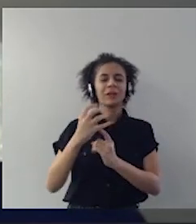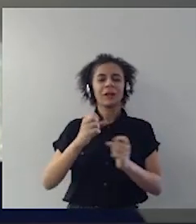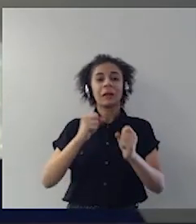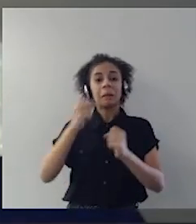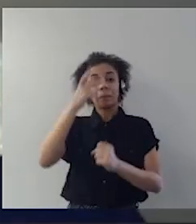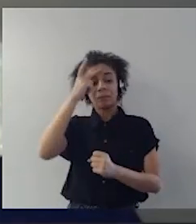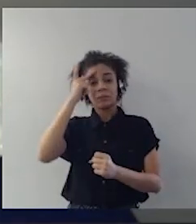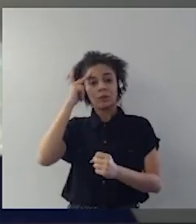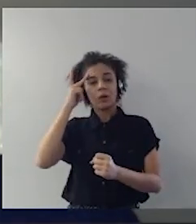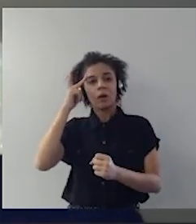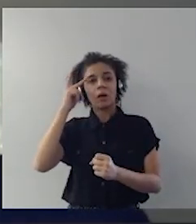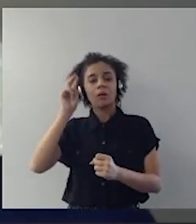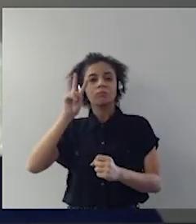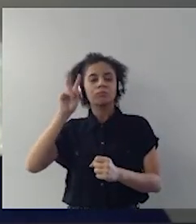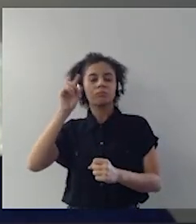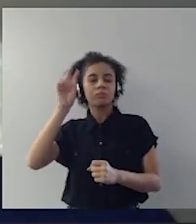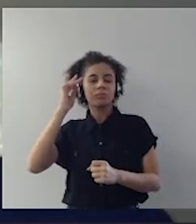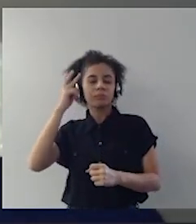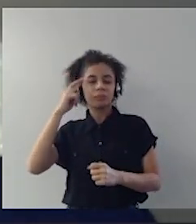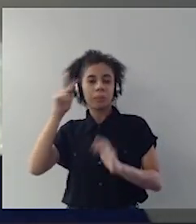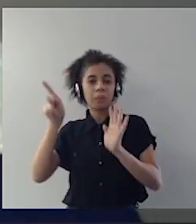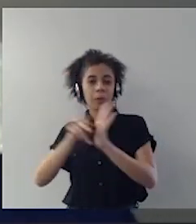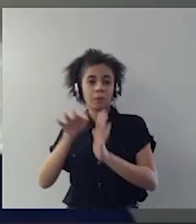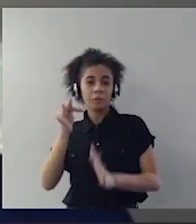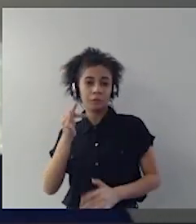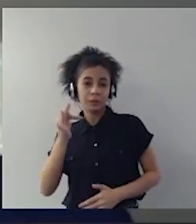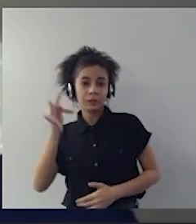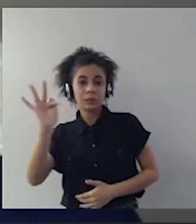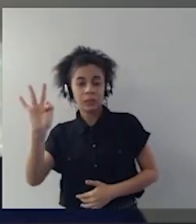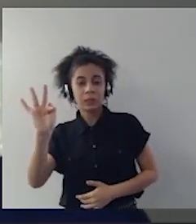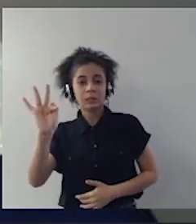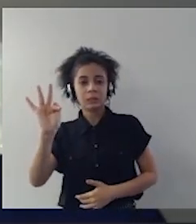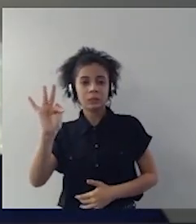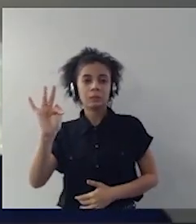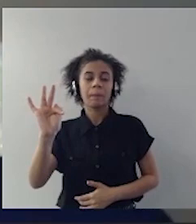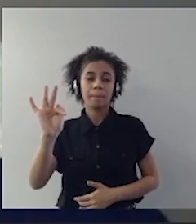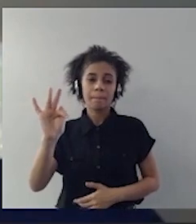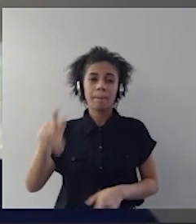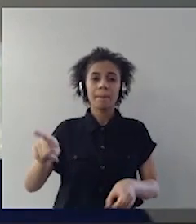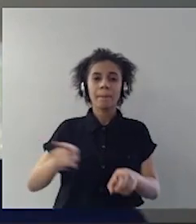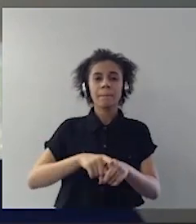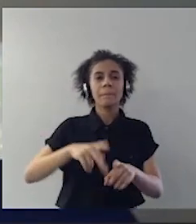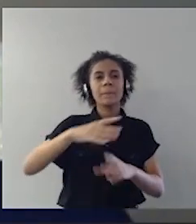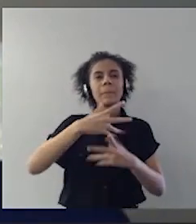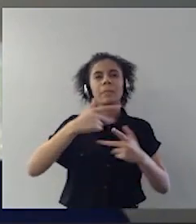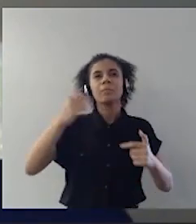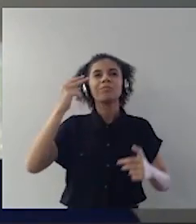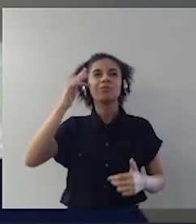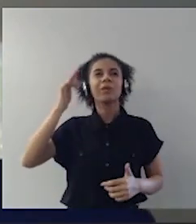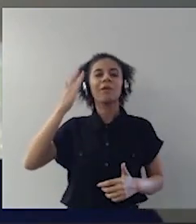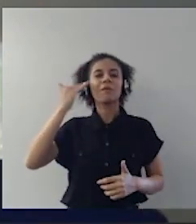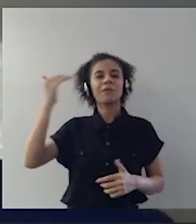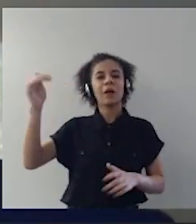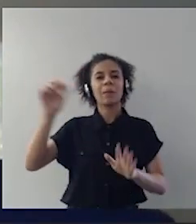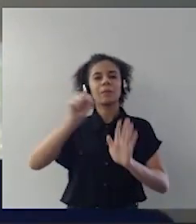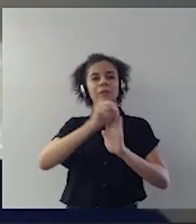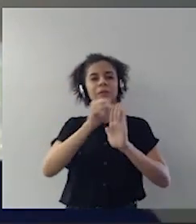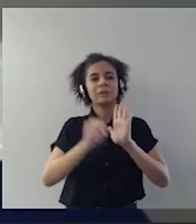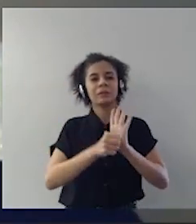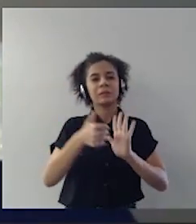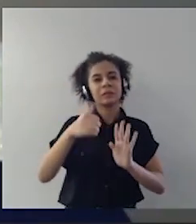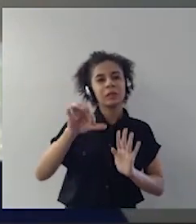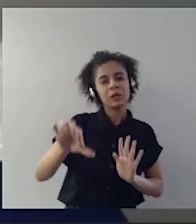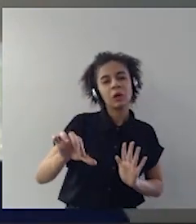do direito francês, consoante o magistério dos clássicos do século XIX, como foi o caso de Antônio Joaquim